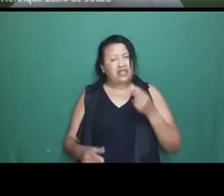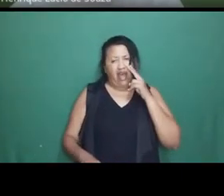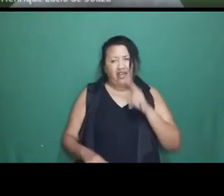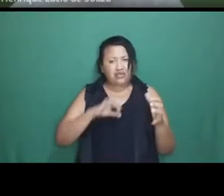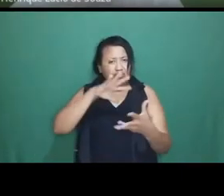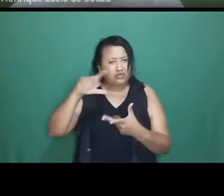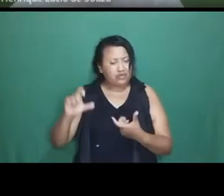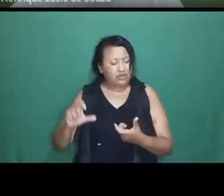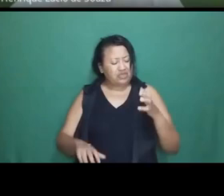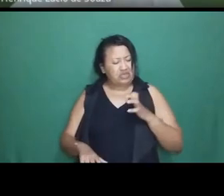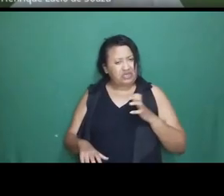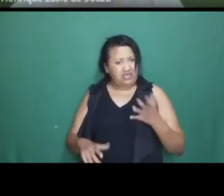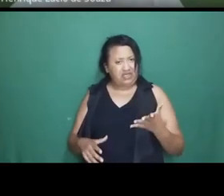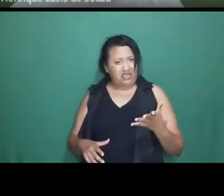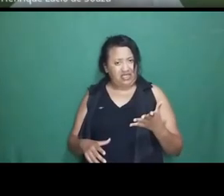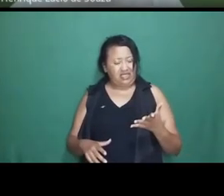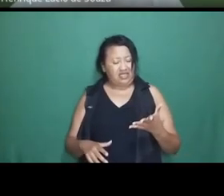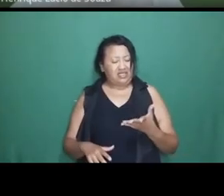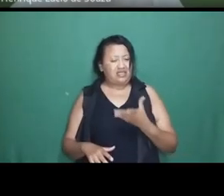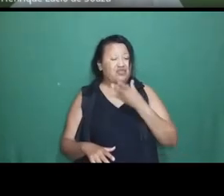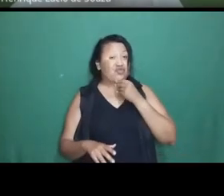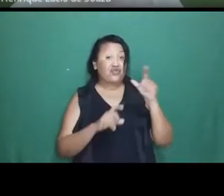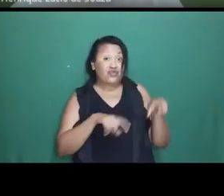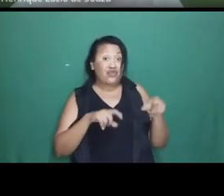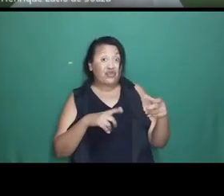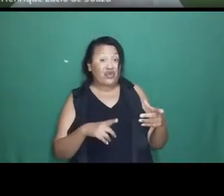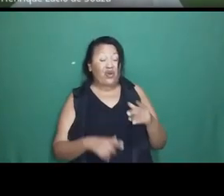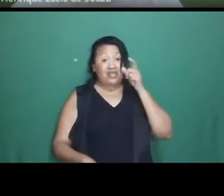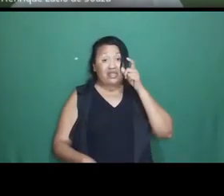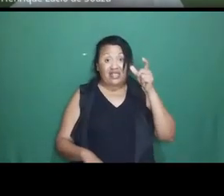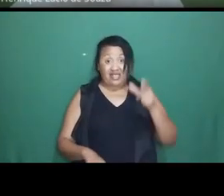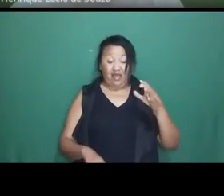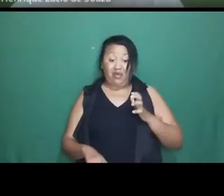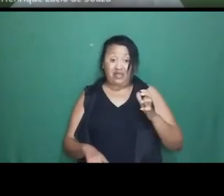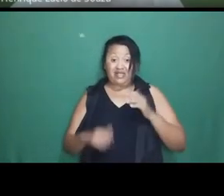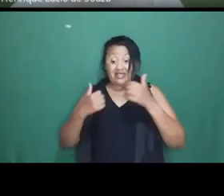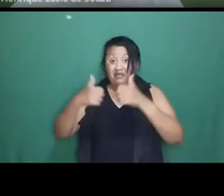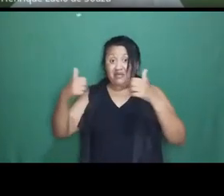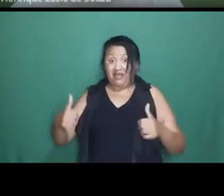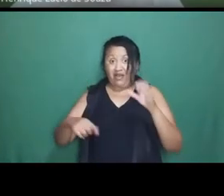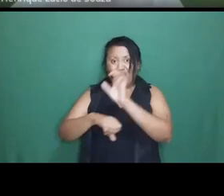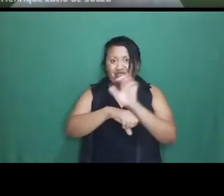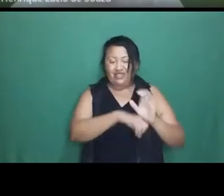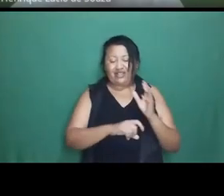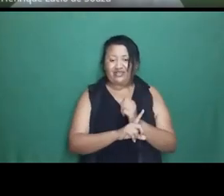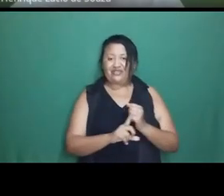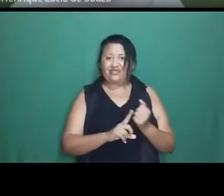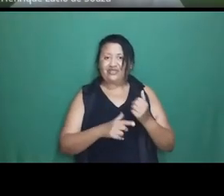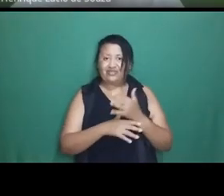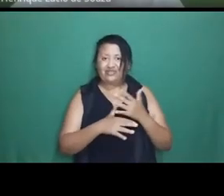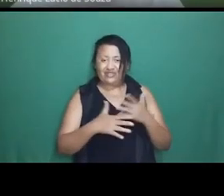feudal interessava a burguesia separar o estado e sociedade constituída esta última